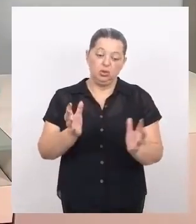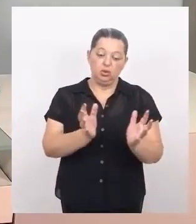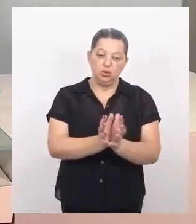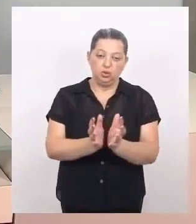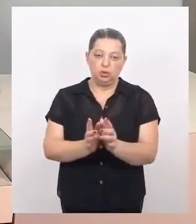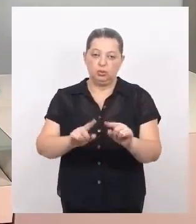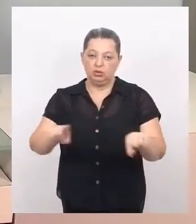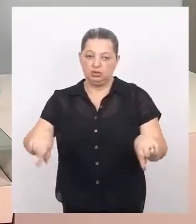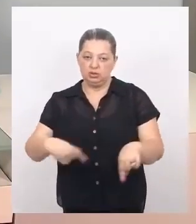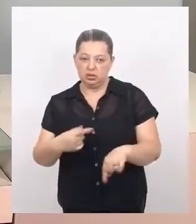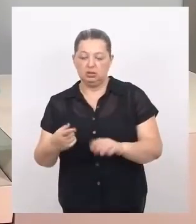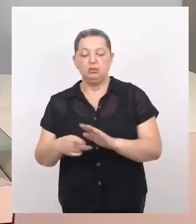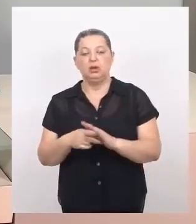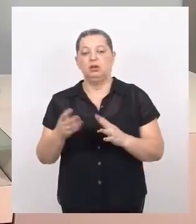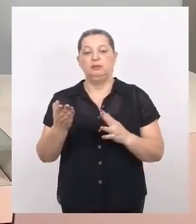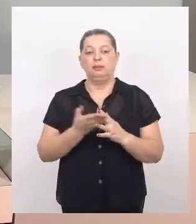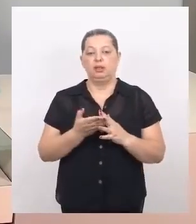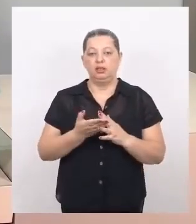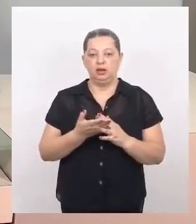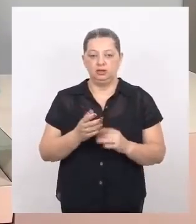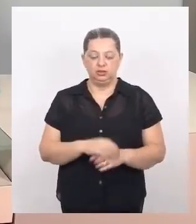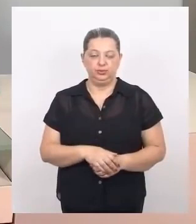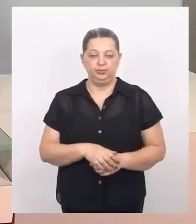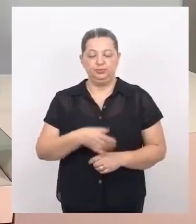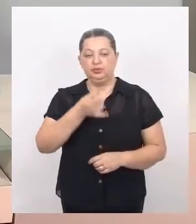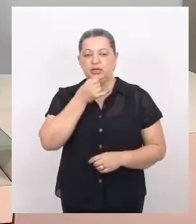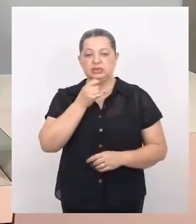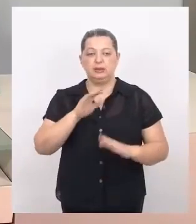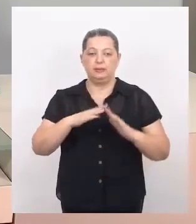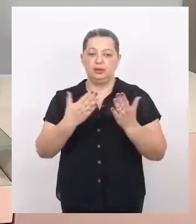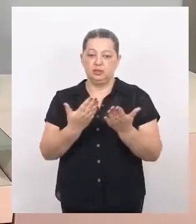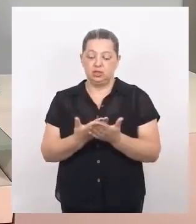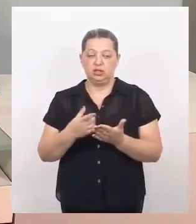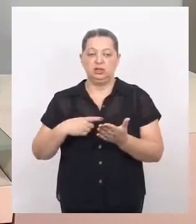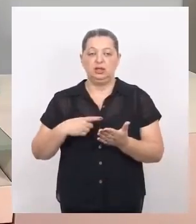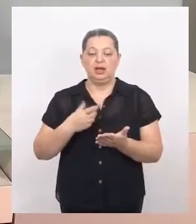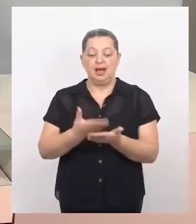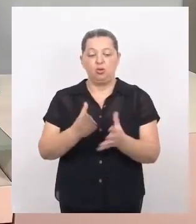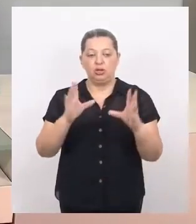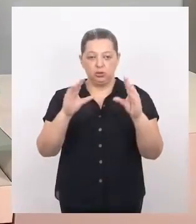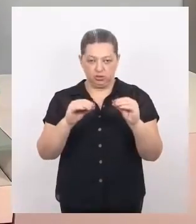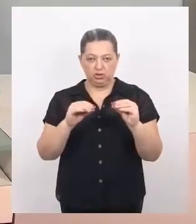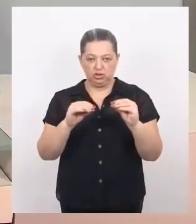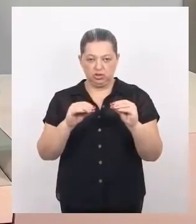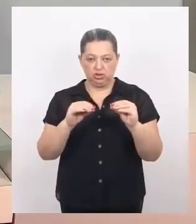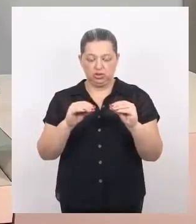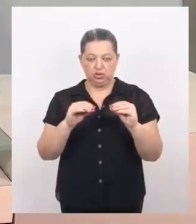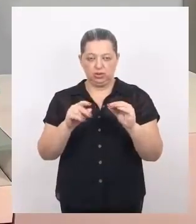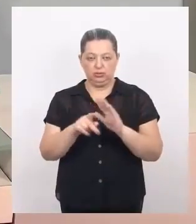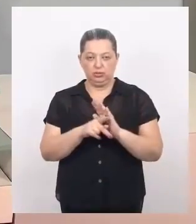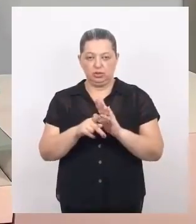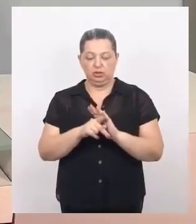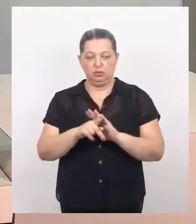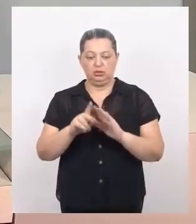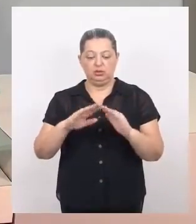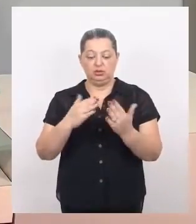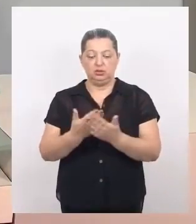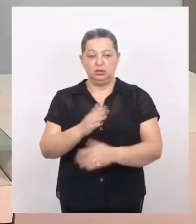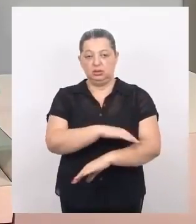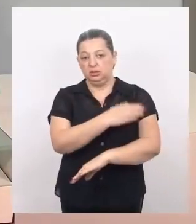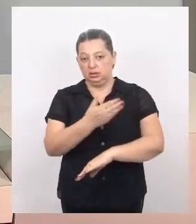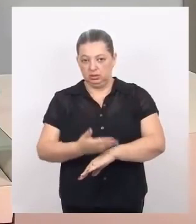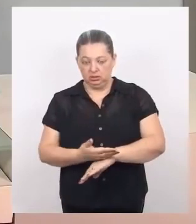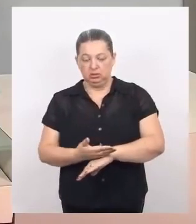tempo parcial. O que isso quer dizer? Por exemplo, as escolas que têm período noturno, esses de tempo integral, esses professores do